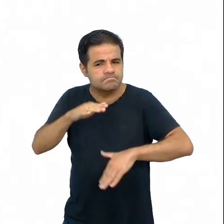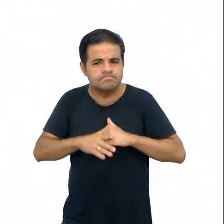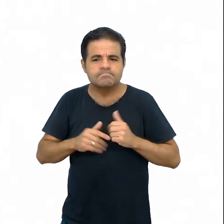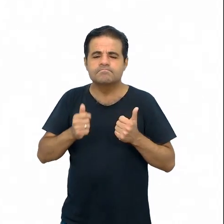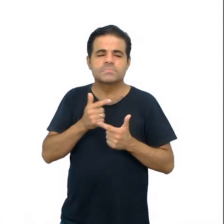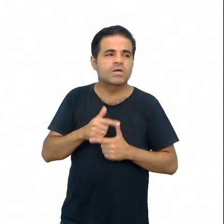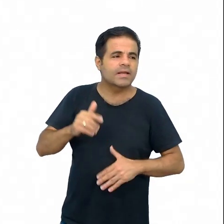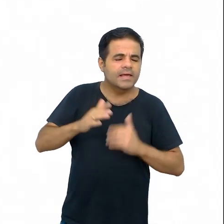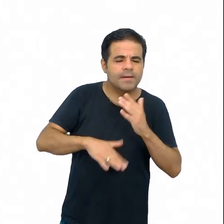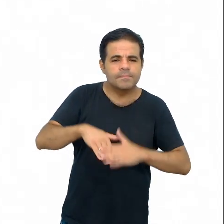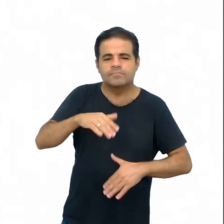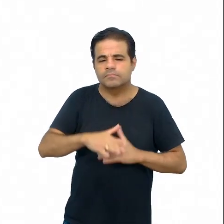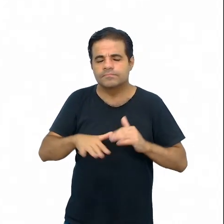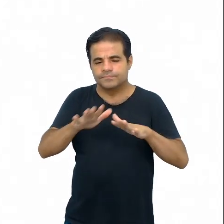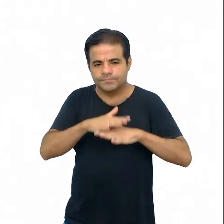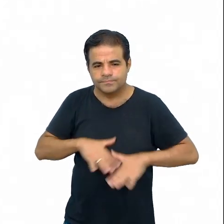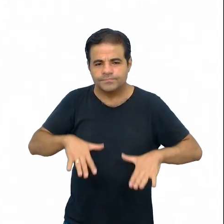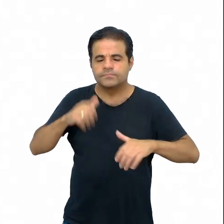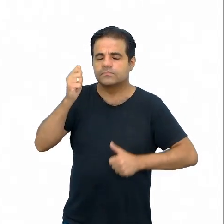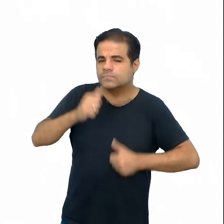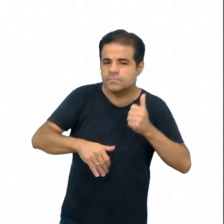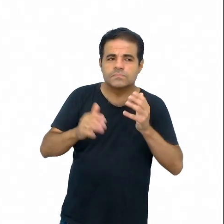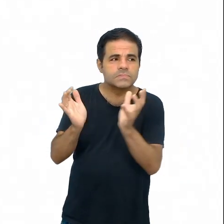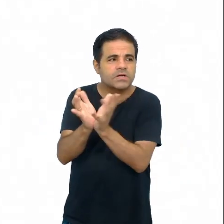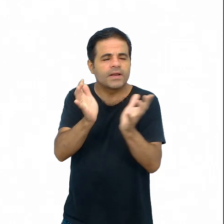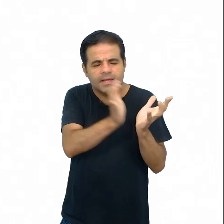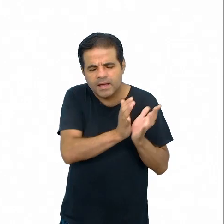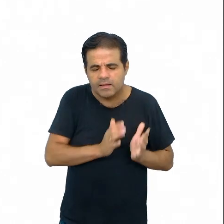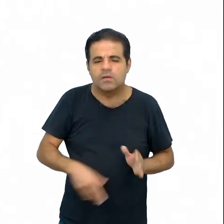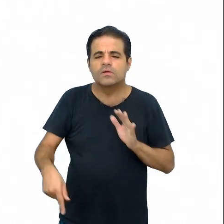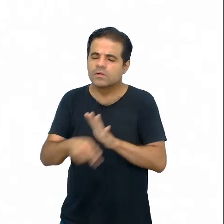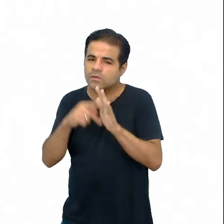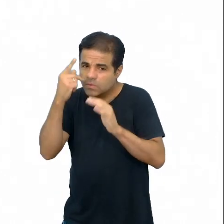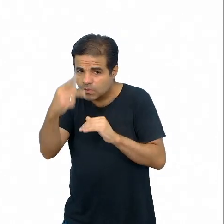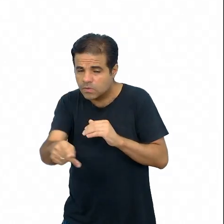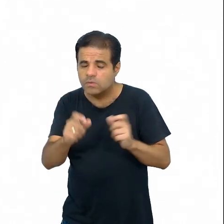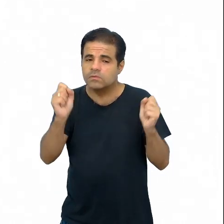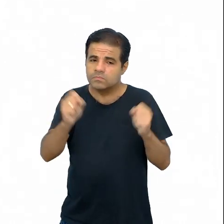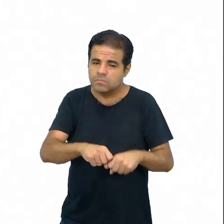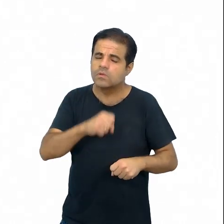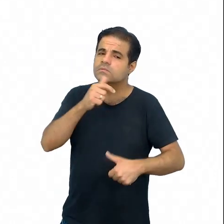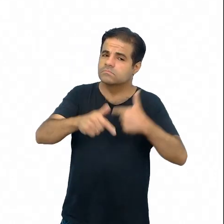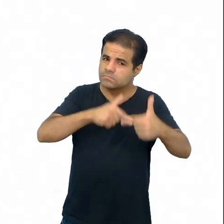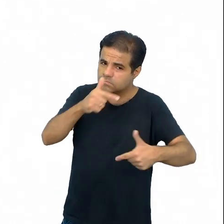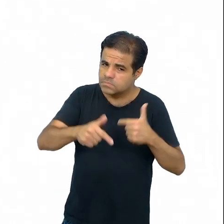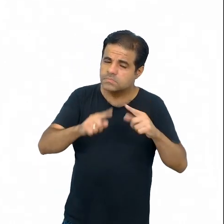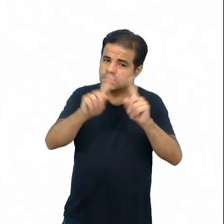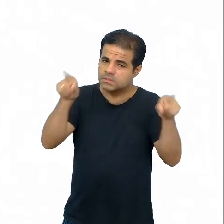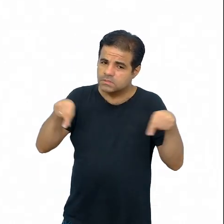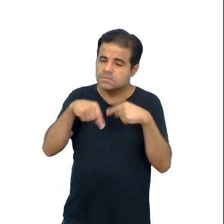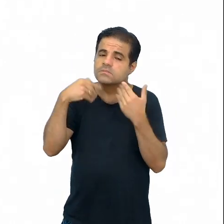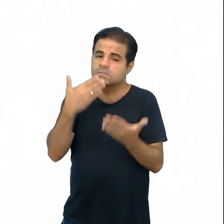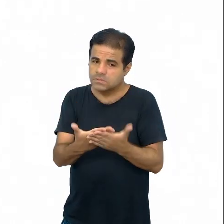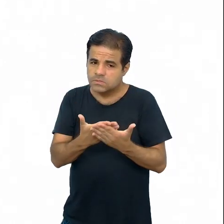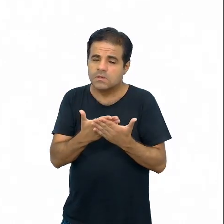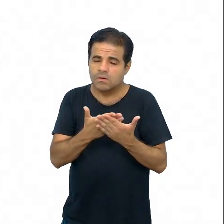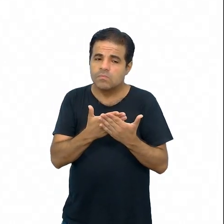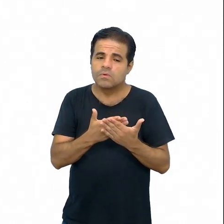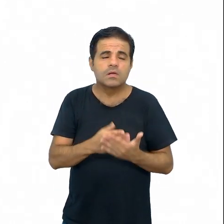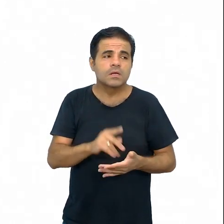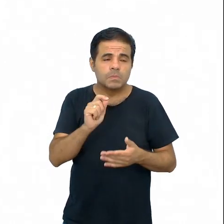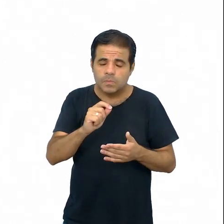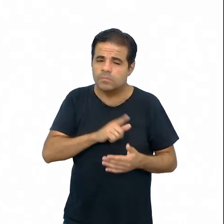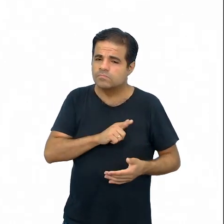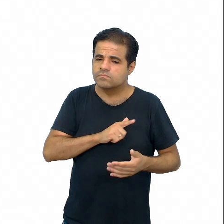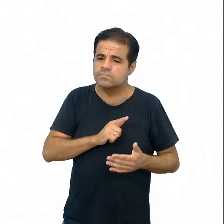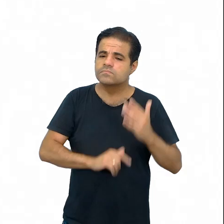uma linguagem própria, né, dos grupos a que ele pertence, que podem muito bem ser trabalhadas dentro da sala de aula também. Né? Então,